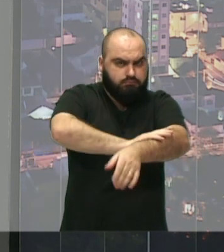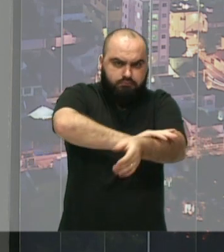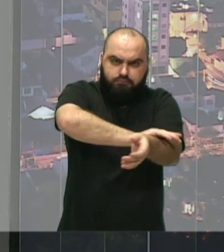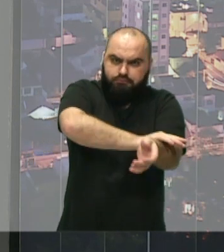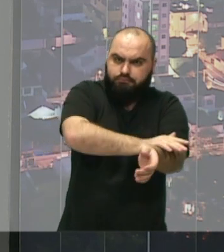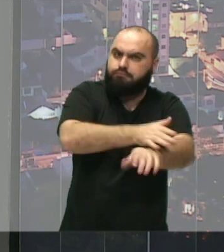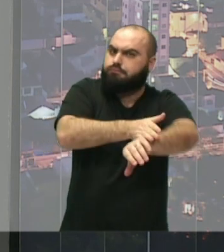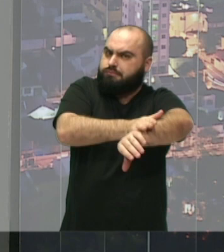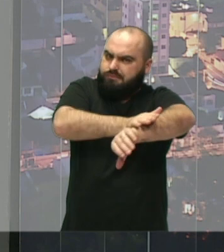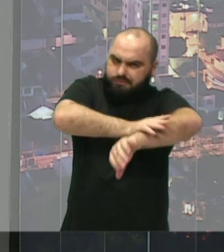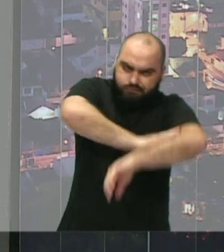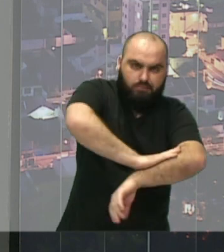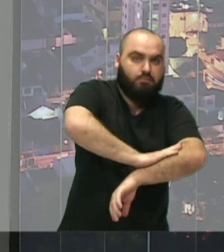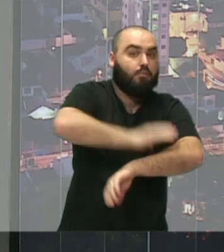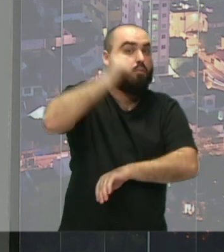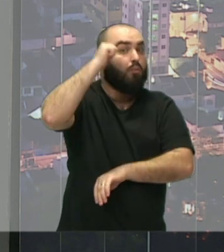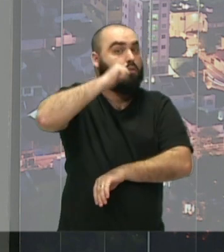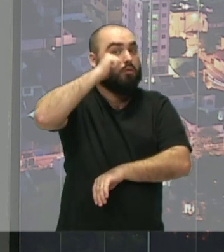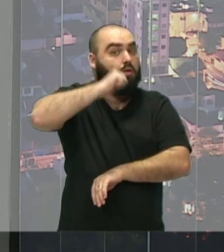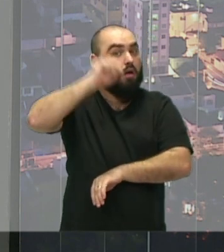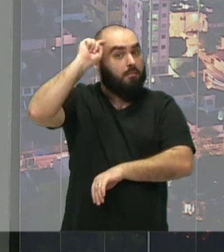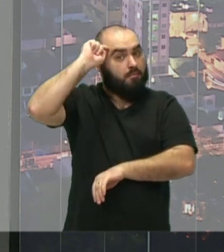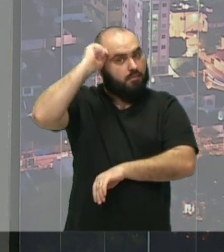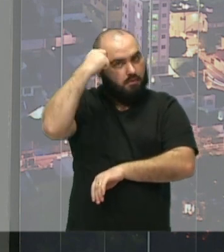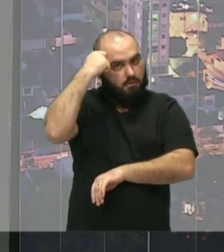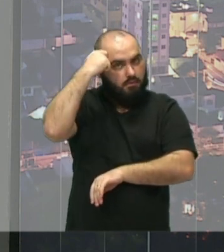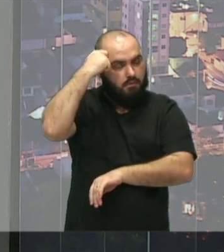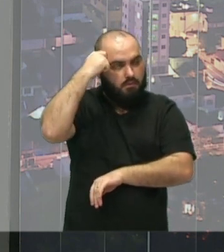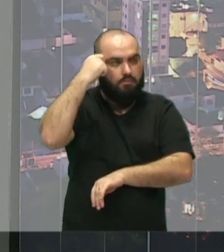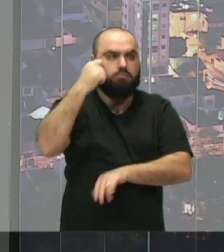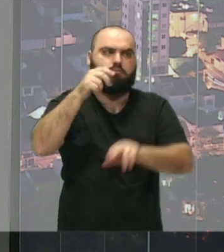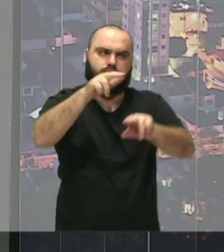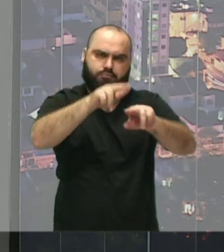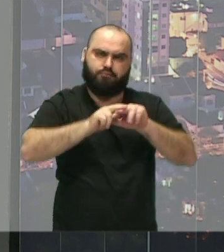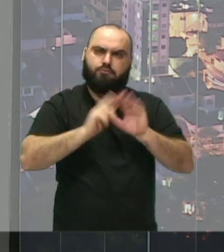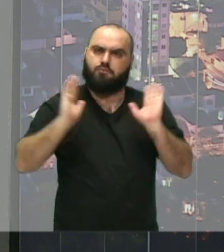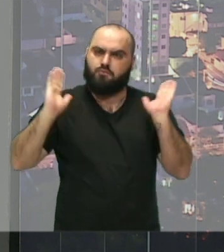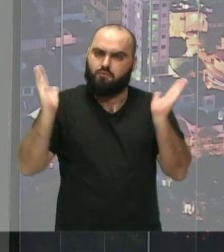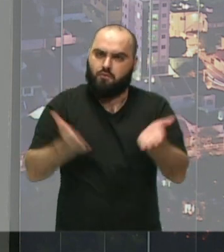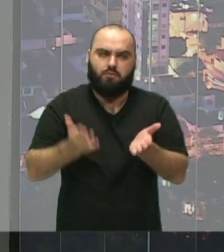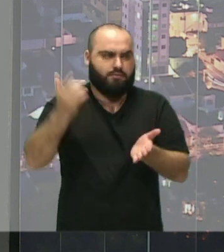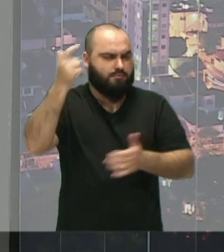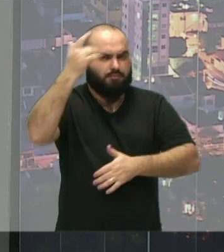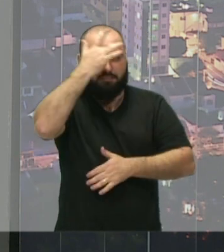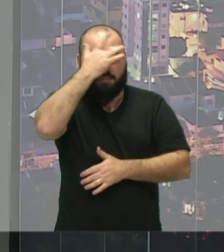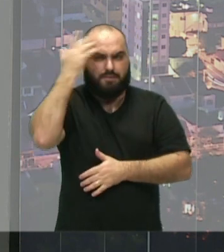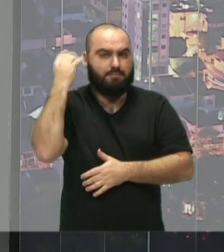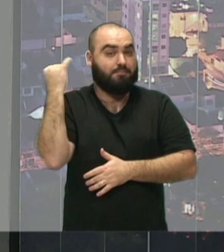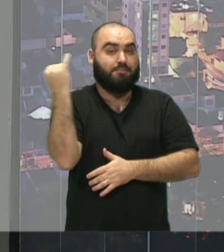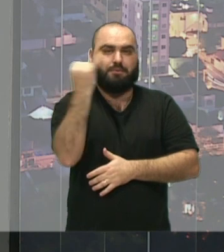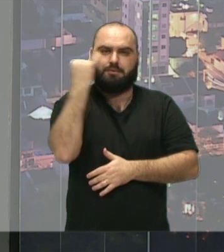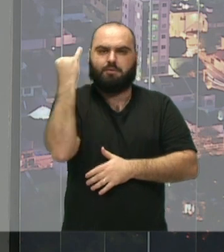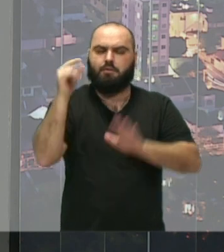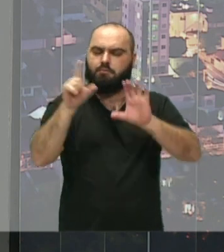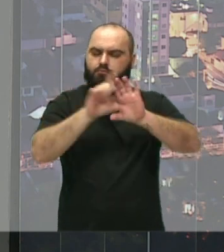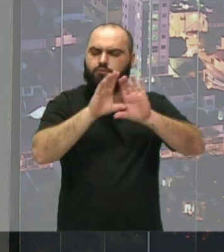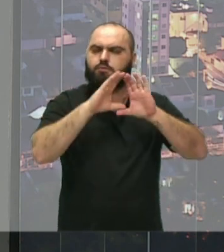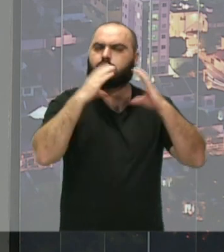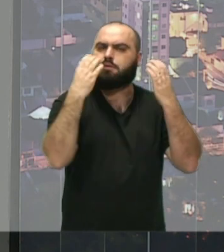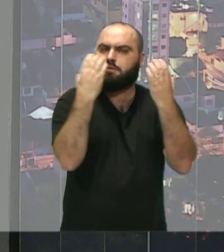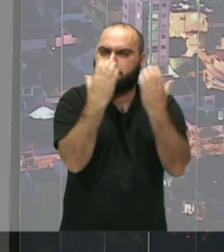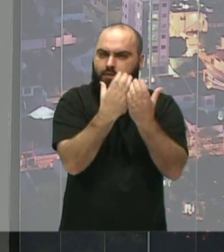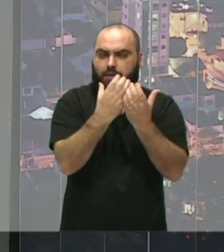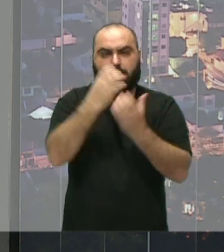mulheres pretas. E para falar sobre isso, ninguém melhor do que uma das expoentes do movimento da comunidade negra de Itajaí, a